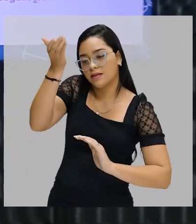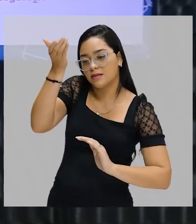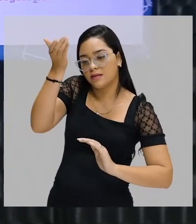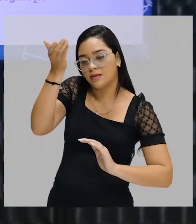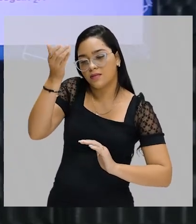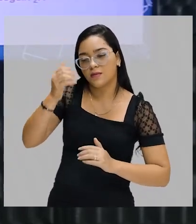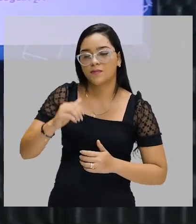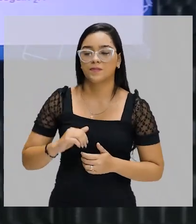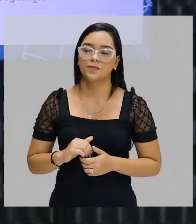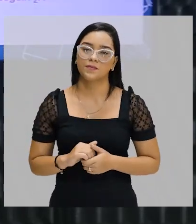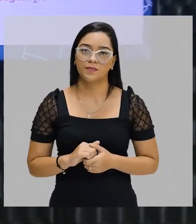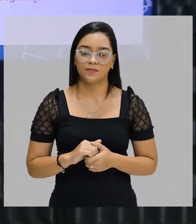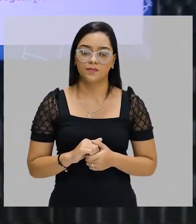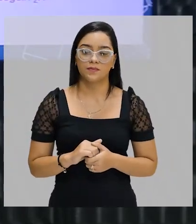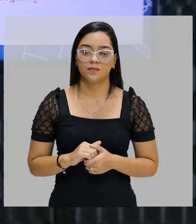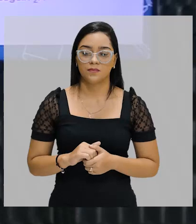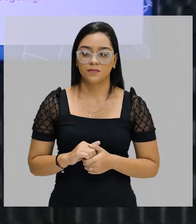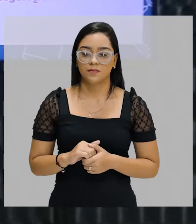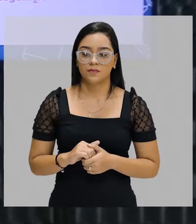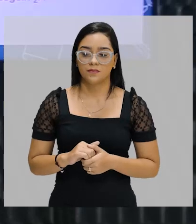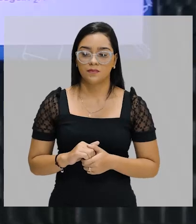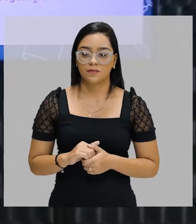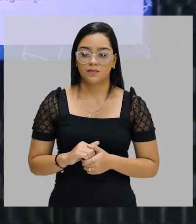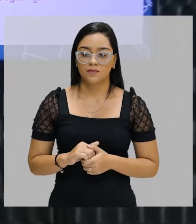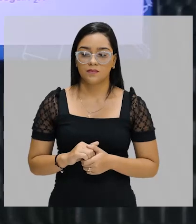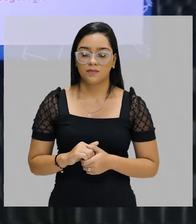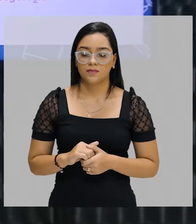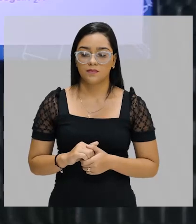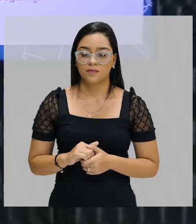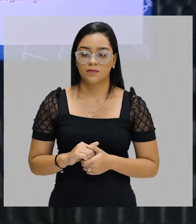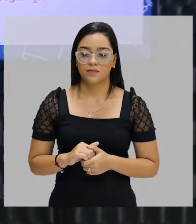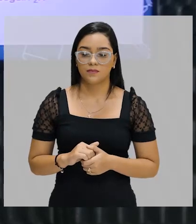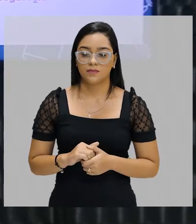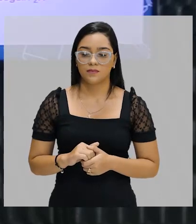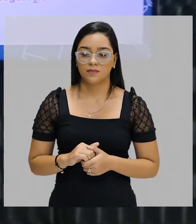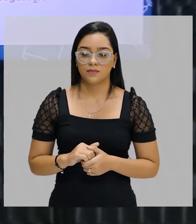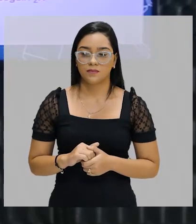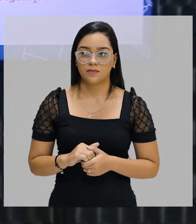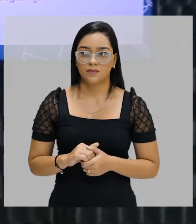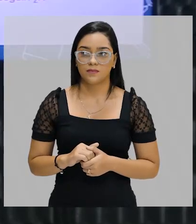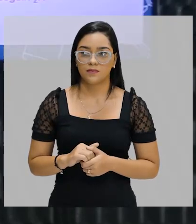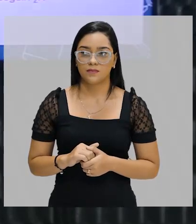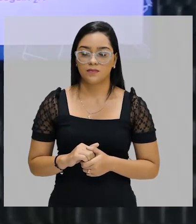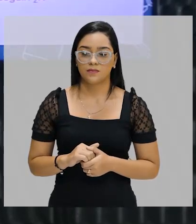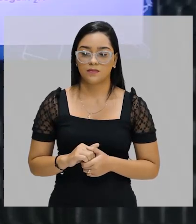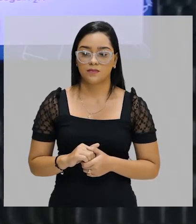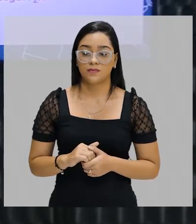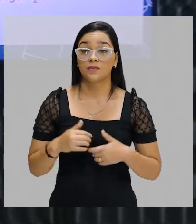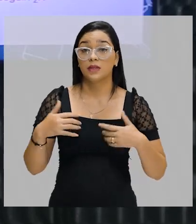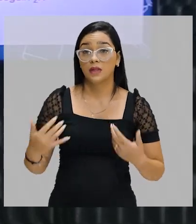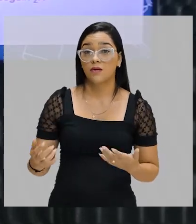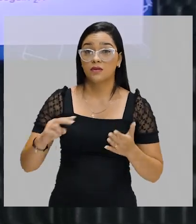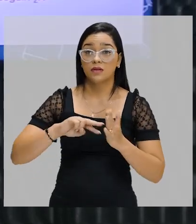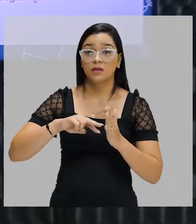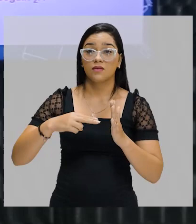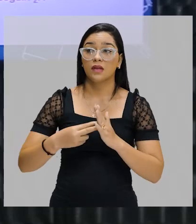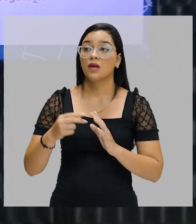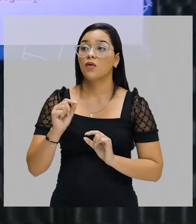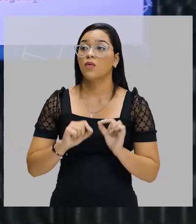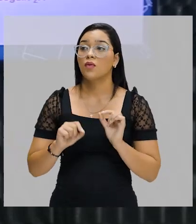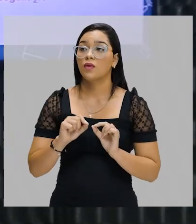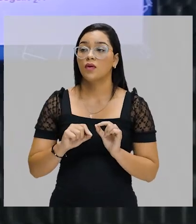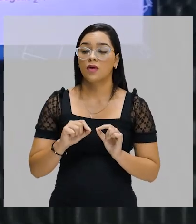a soma dos prótons e dos nêutrons, aparece na parte superior. Então quer dizer o seguinte, que aqui